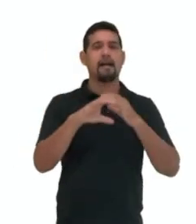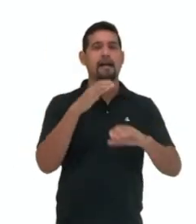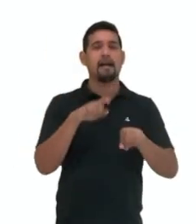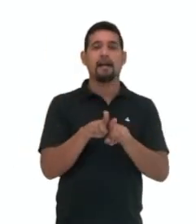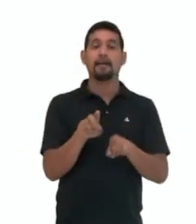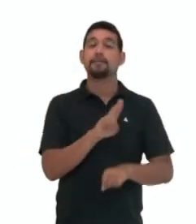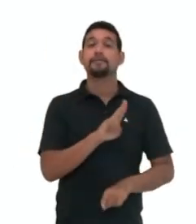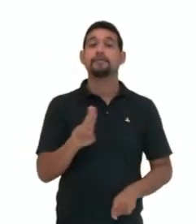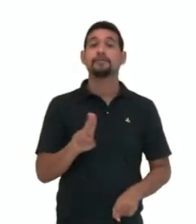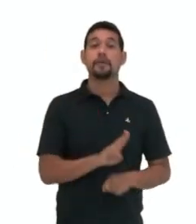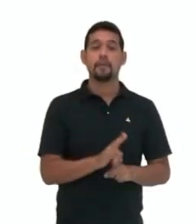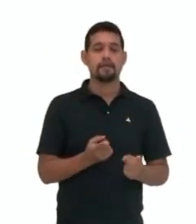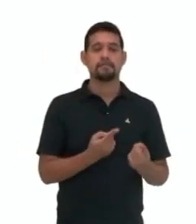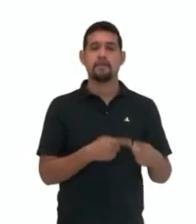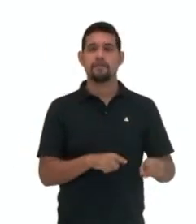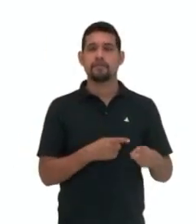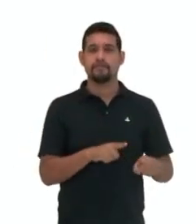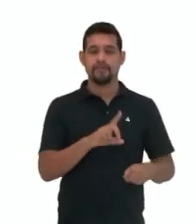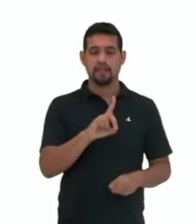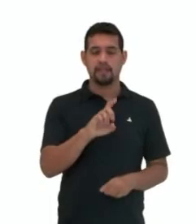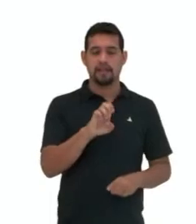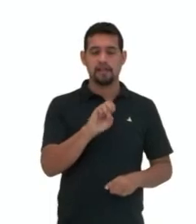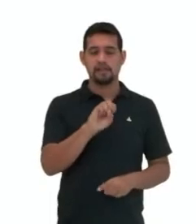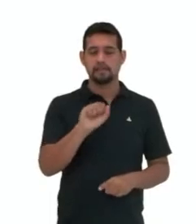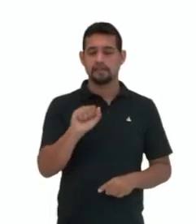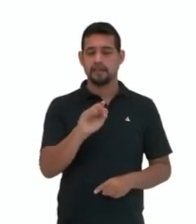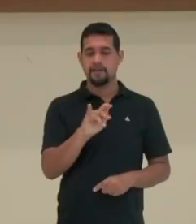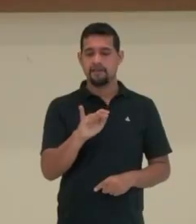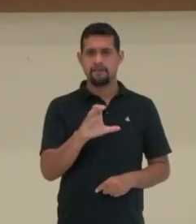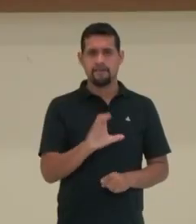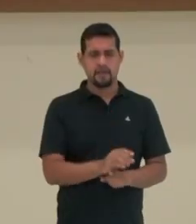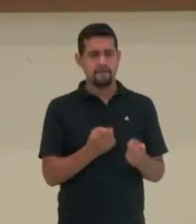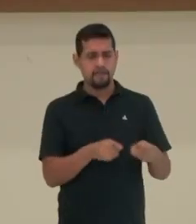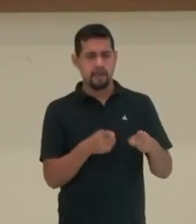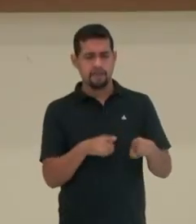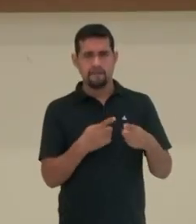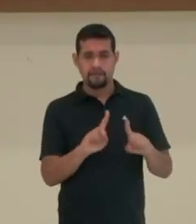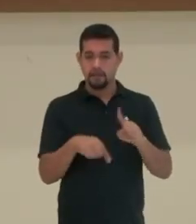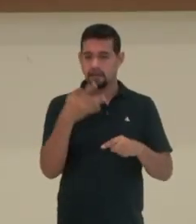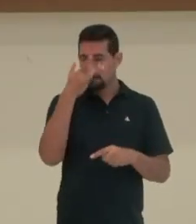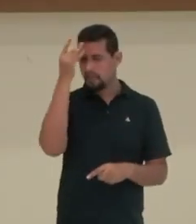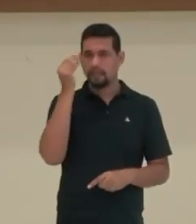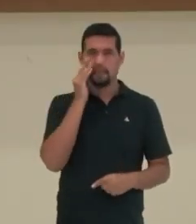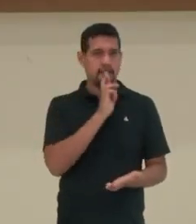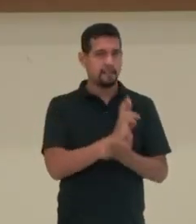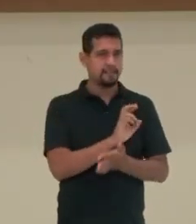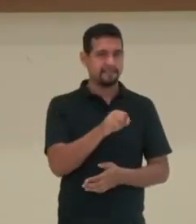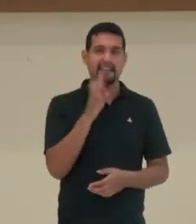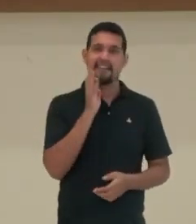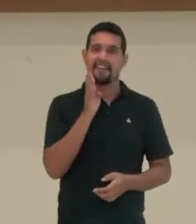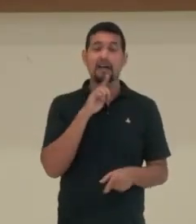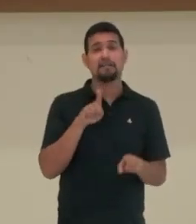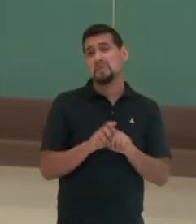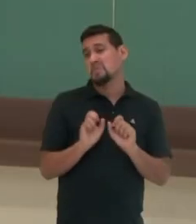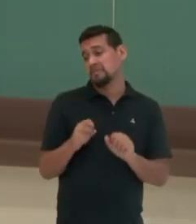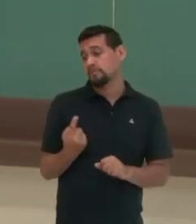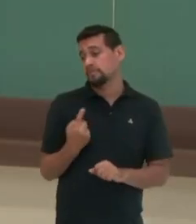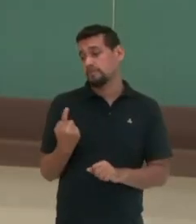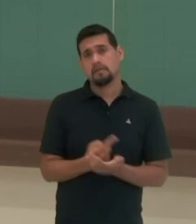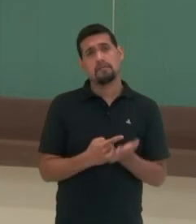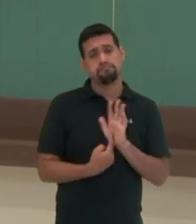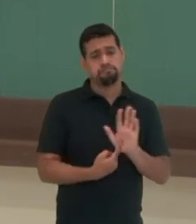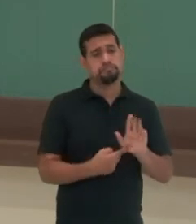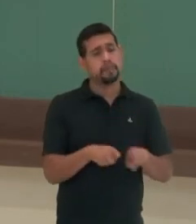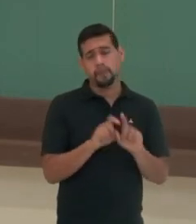gente chama o quê? De desafio. Um vai desafiando o outro, fazendo rima, e o outro tem que responder. Então é muito legal também, ou ele pode estar sozinho se